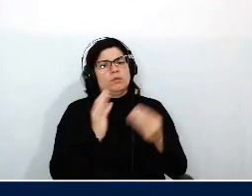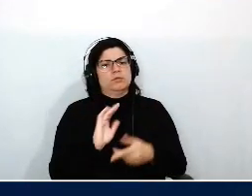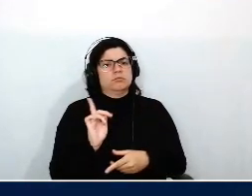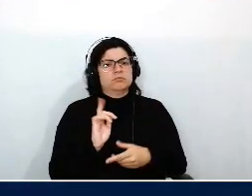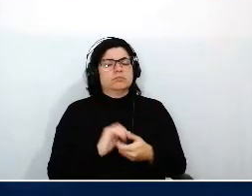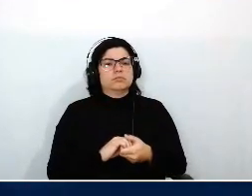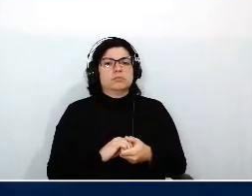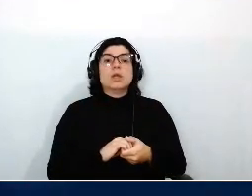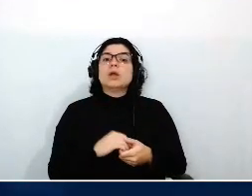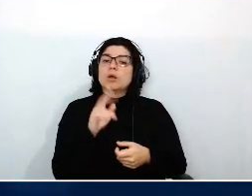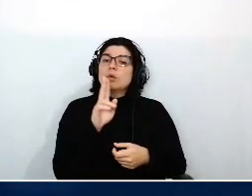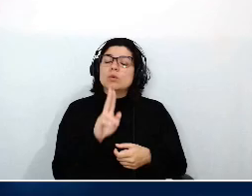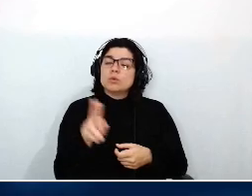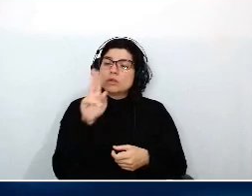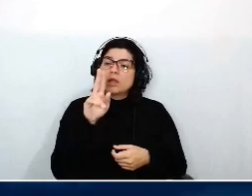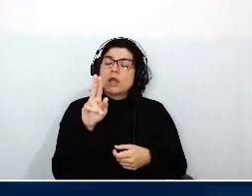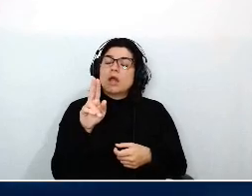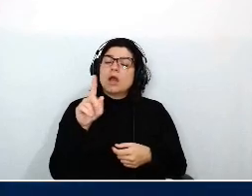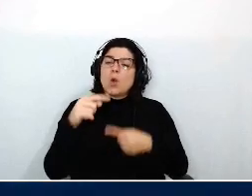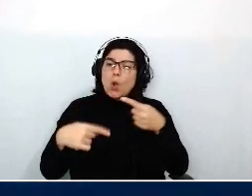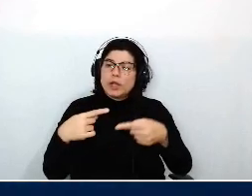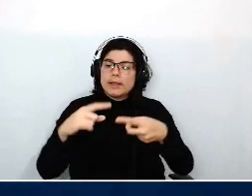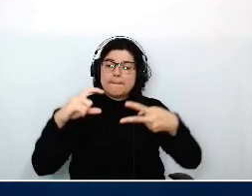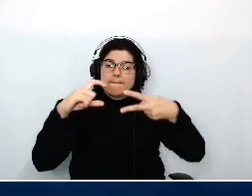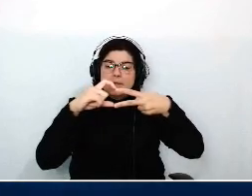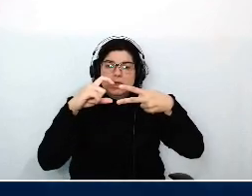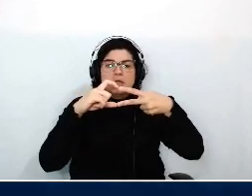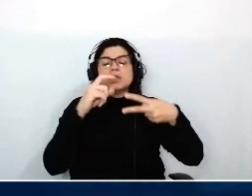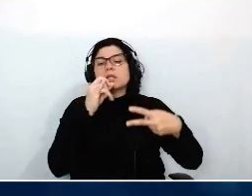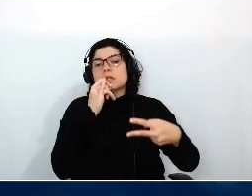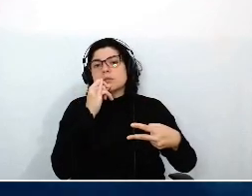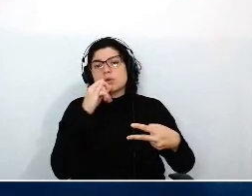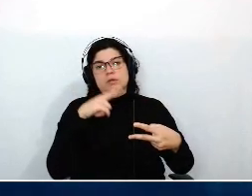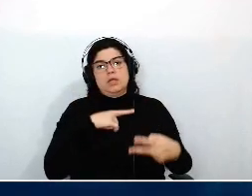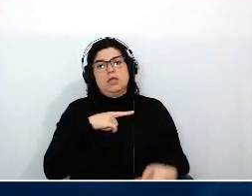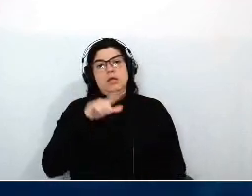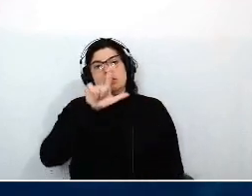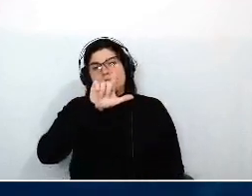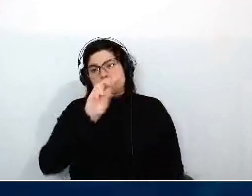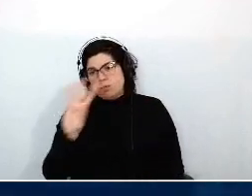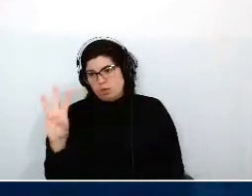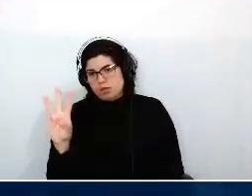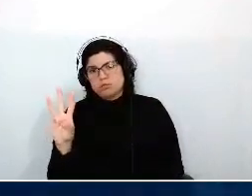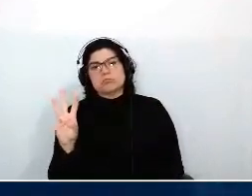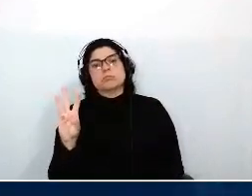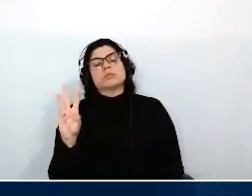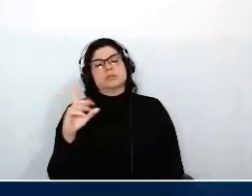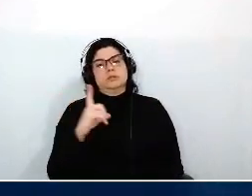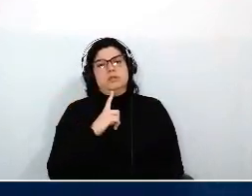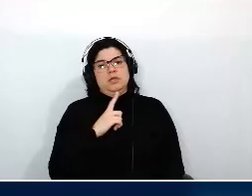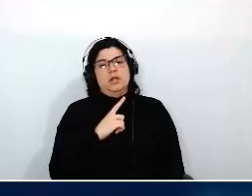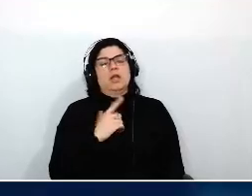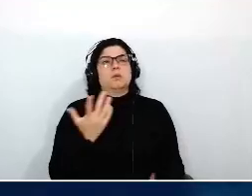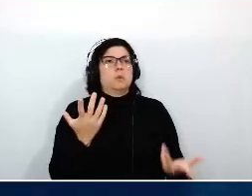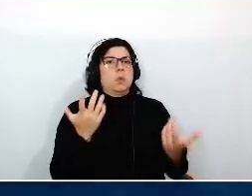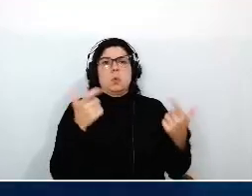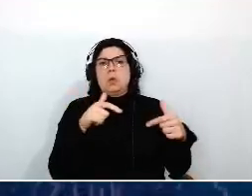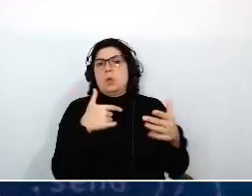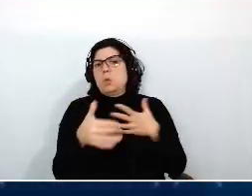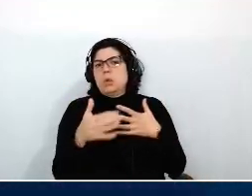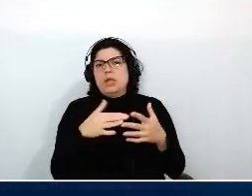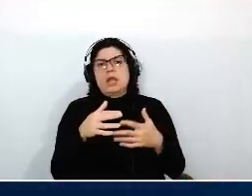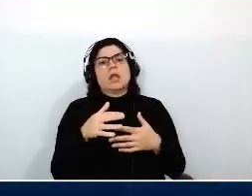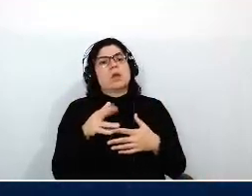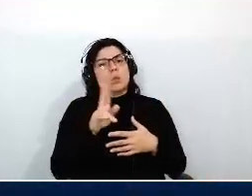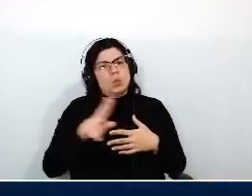PHP. Então, por exemplo, uma hospedagem compartilhada da Local Web, ou o Gelastic, né, que acho que é o PaaS da Local Web. Qualquer lugar que rodar PHP, você consegue